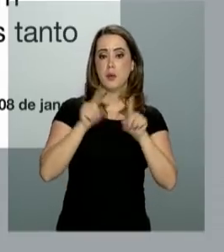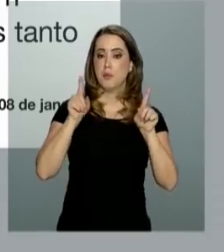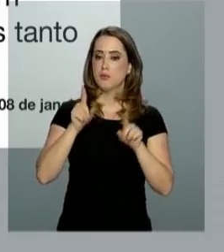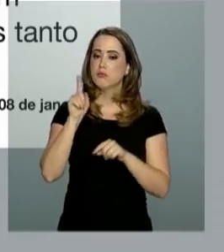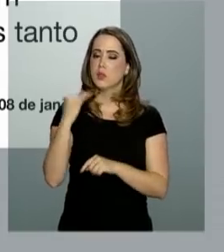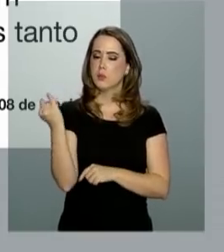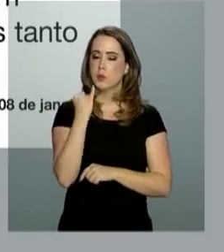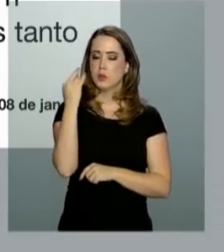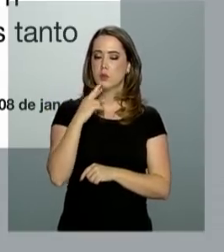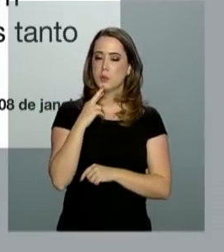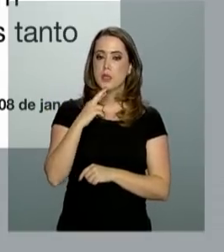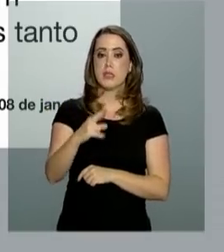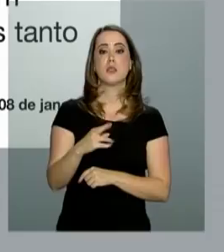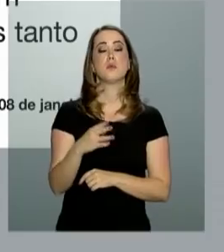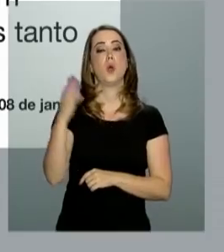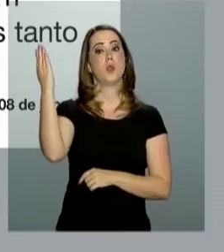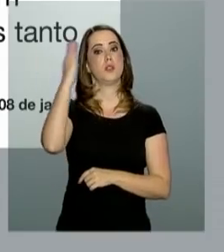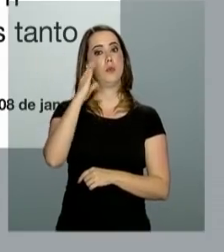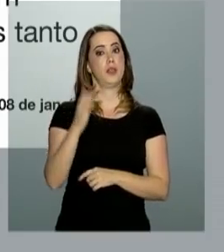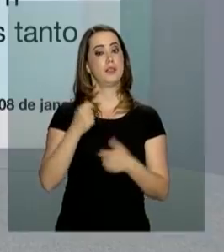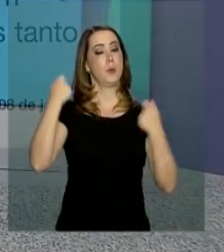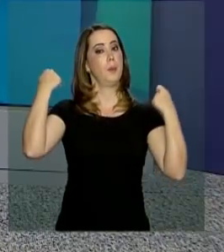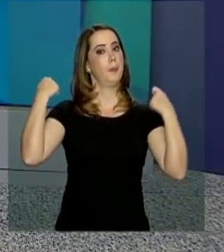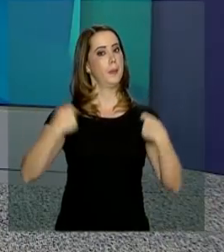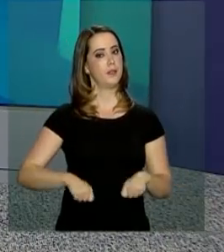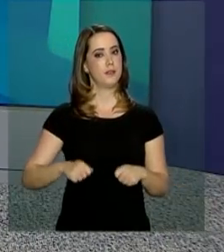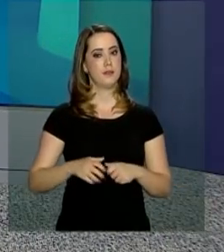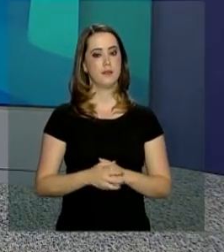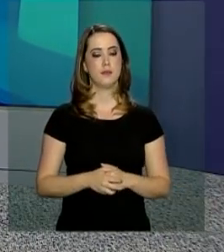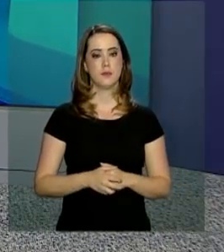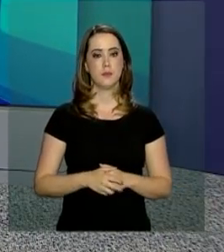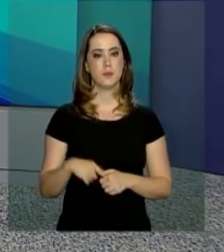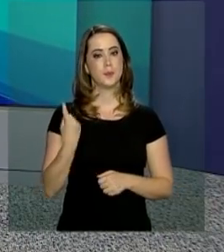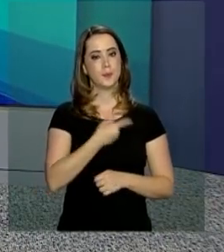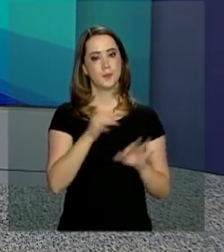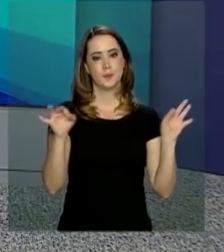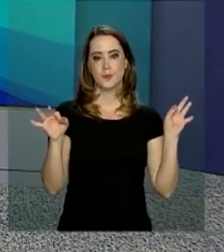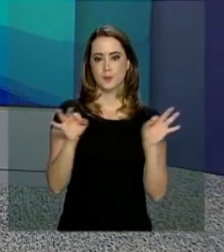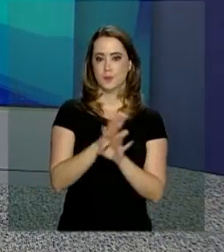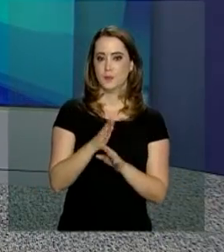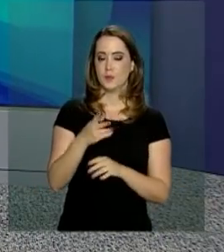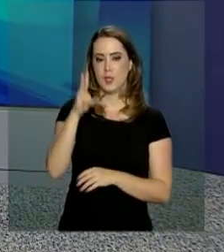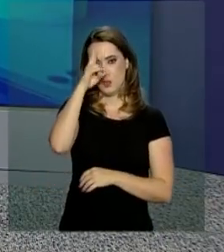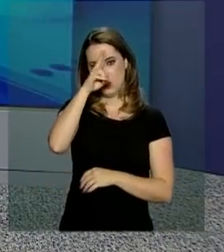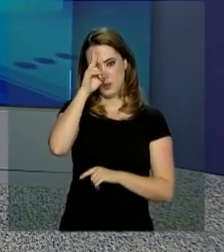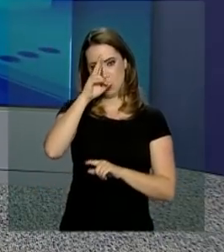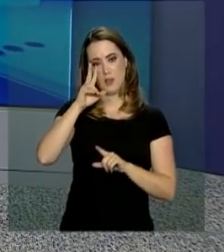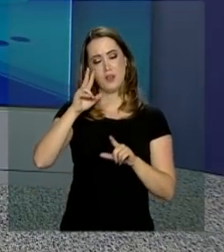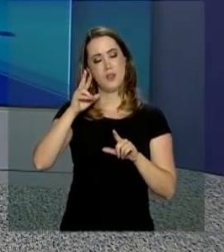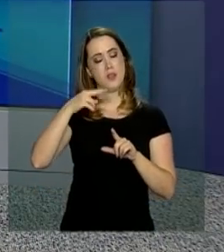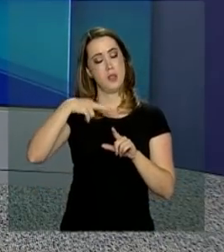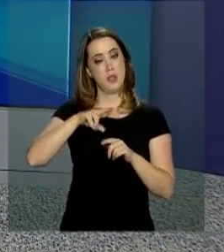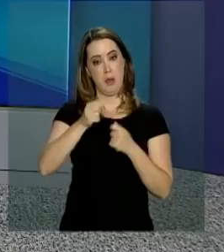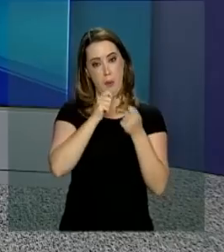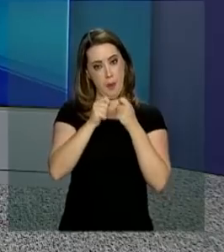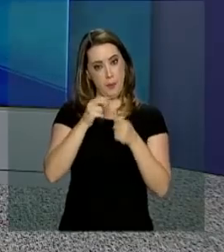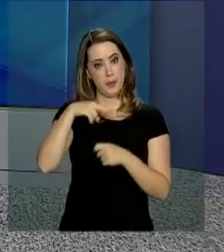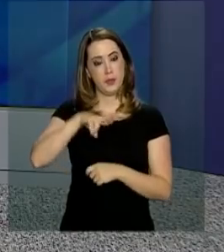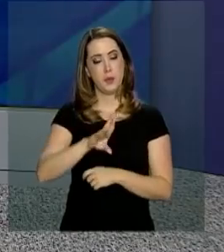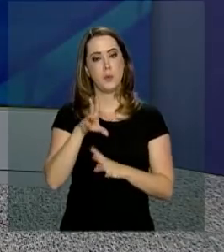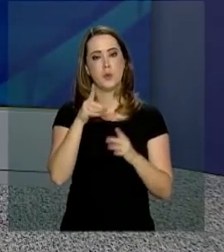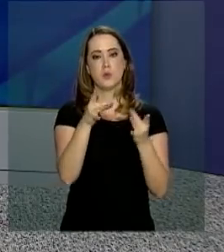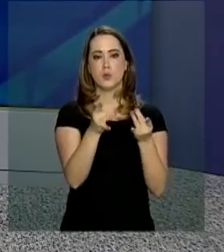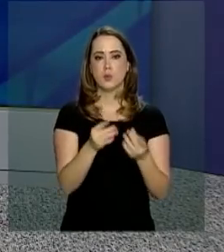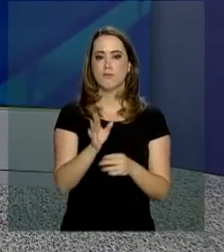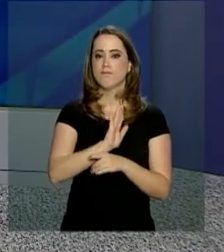dar a resposta que os brasileiros pedem. Nós ficamos por aqui. A gente lembra que o repórter NBR e também toda